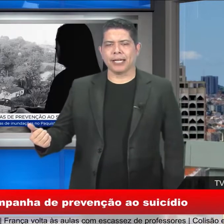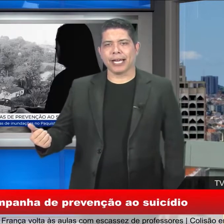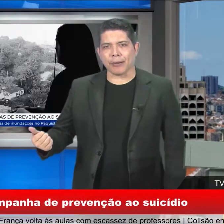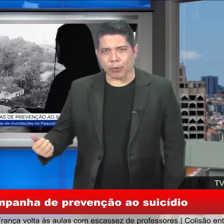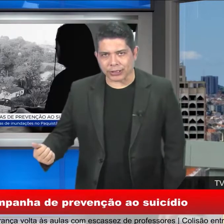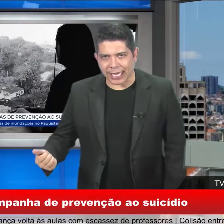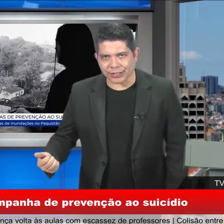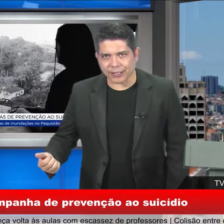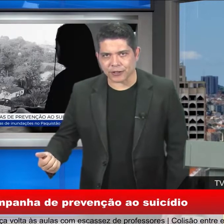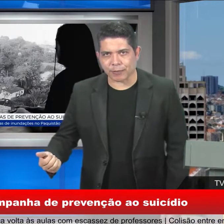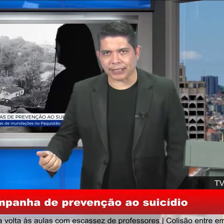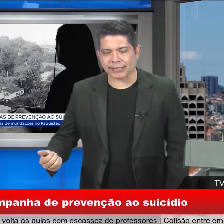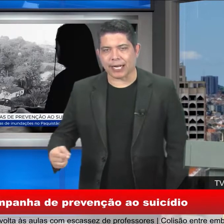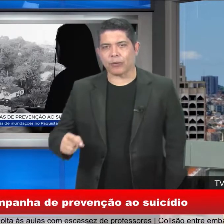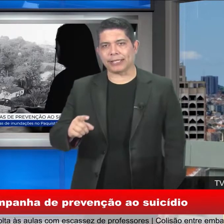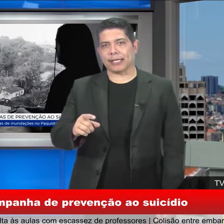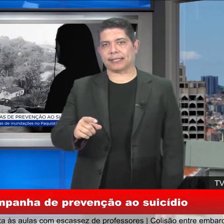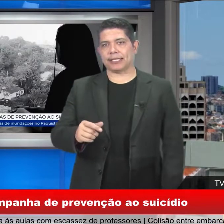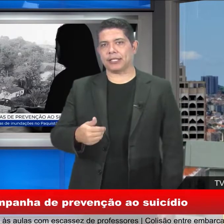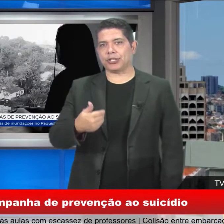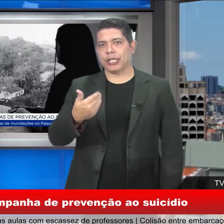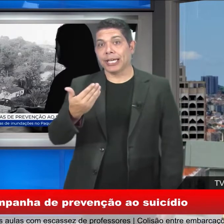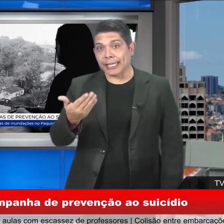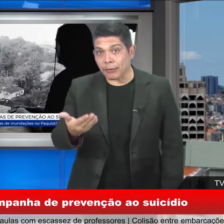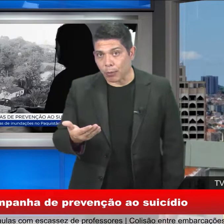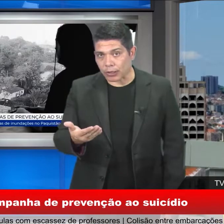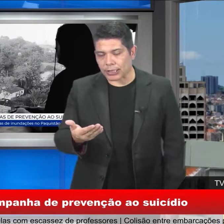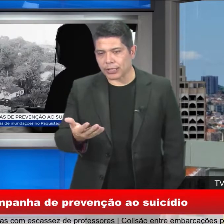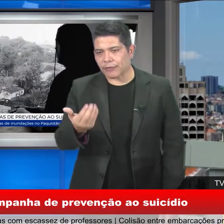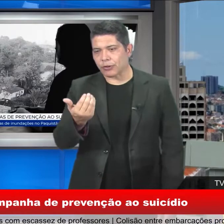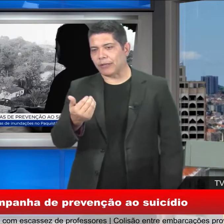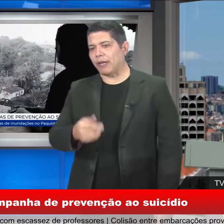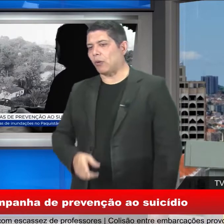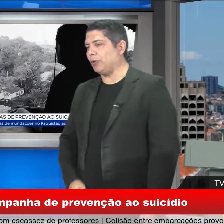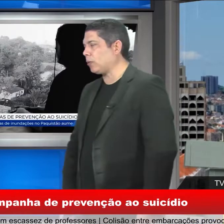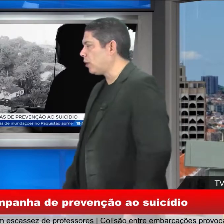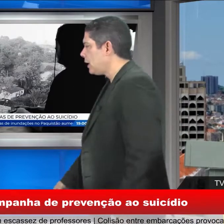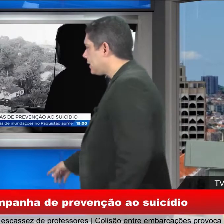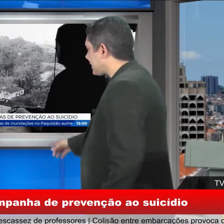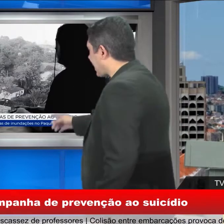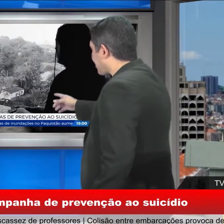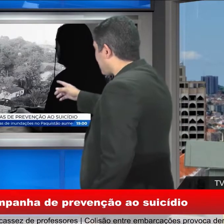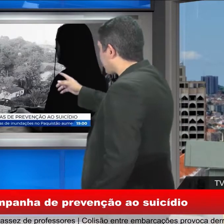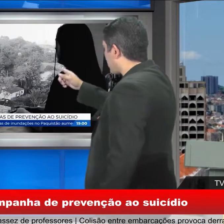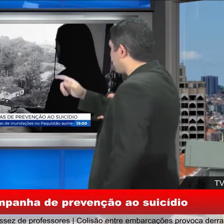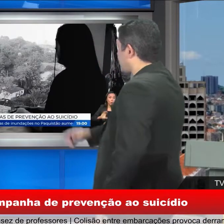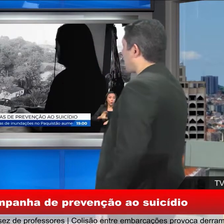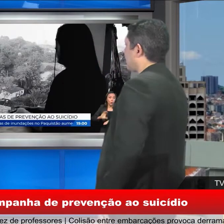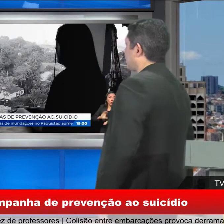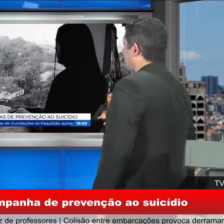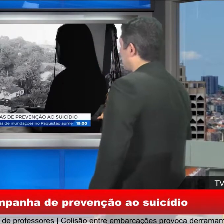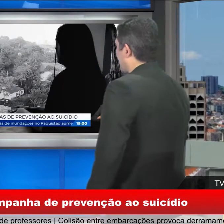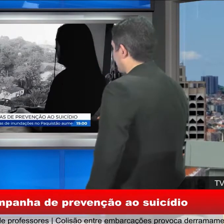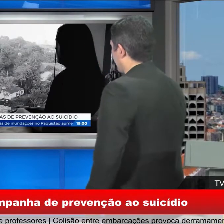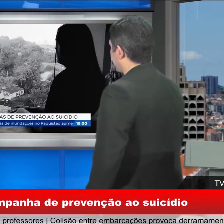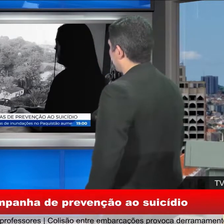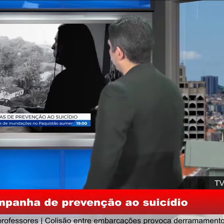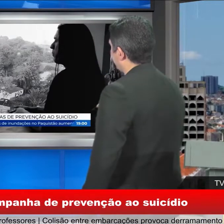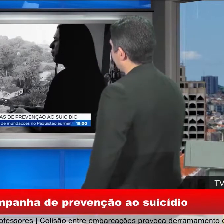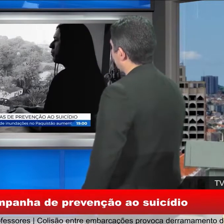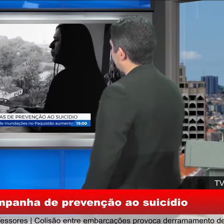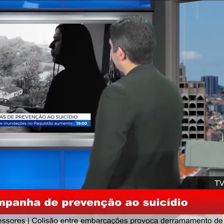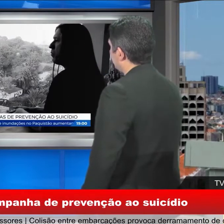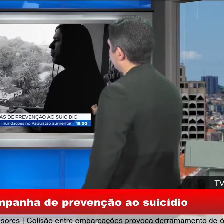notícia, reportagem especial, interessante e importante. Você vem comigo, 718, joga no telão da